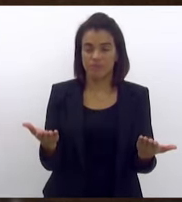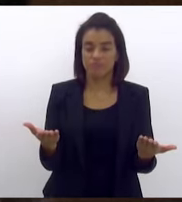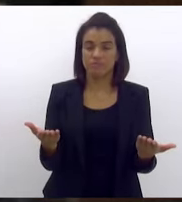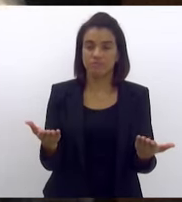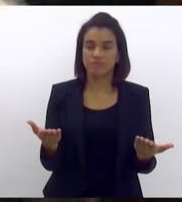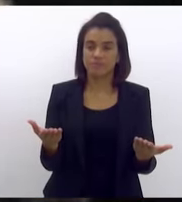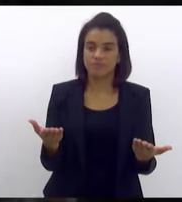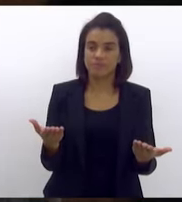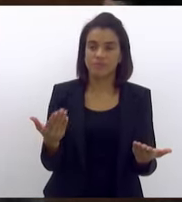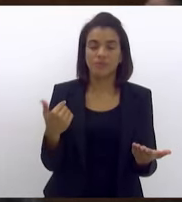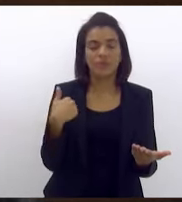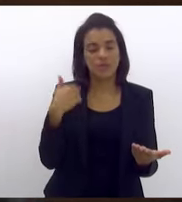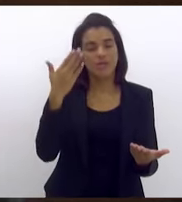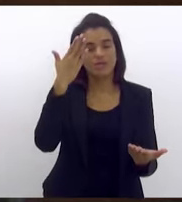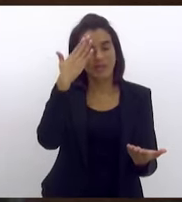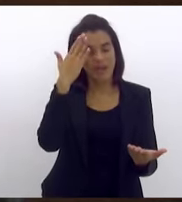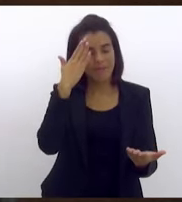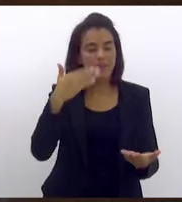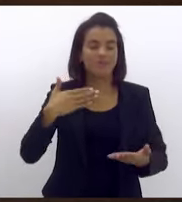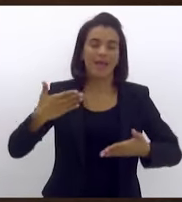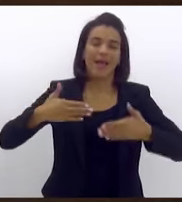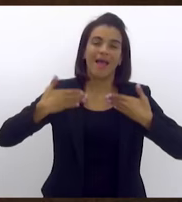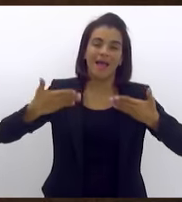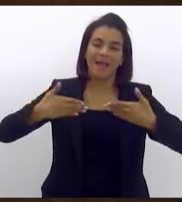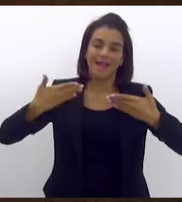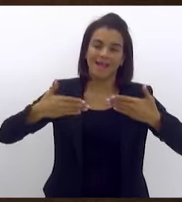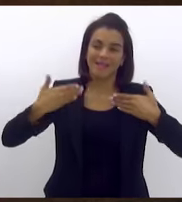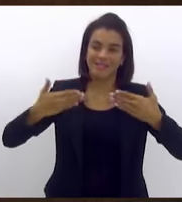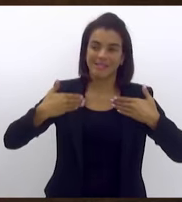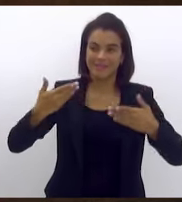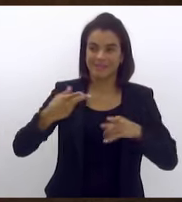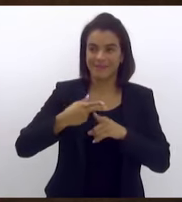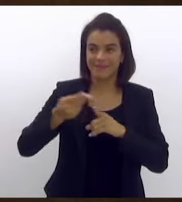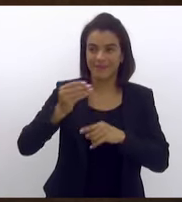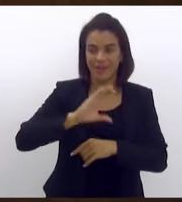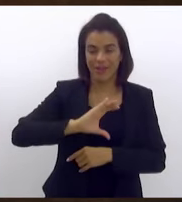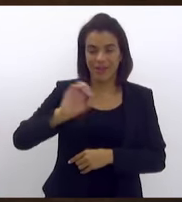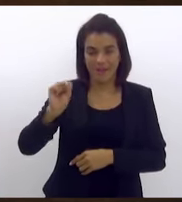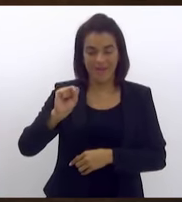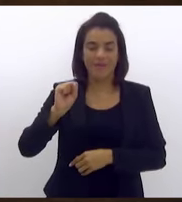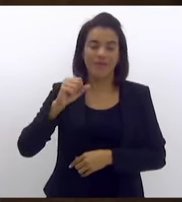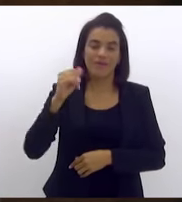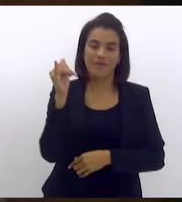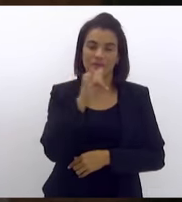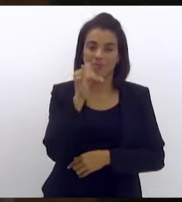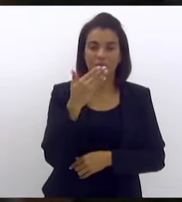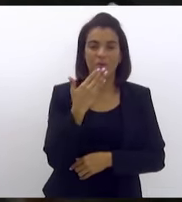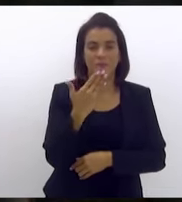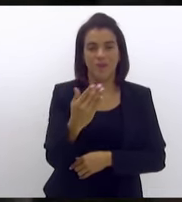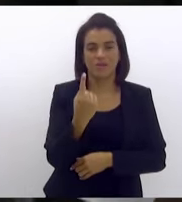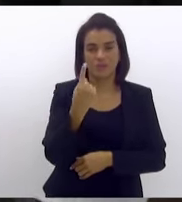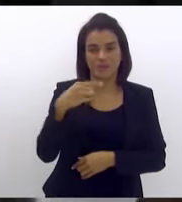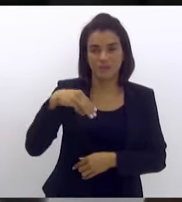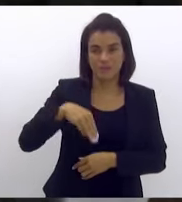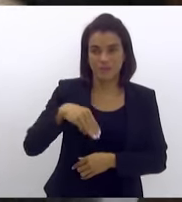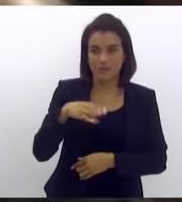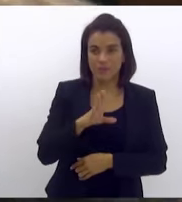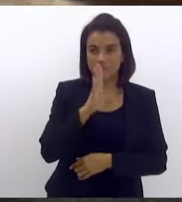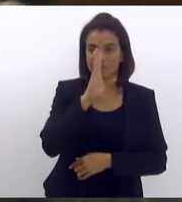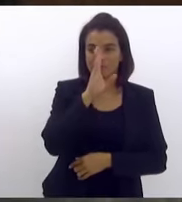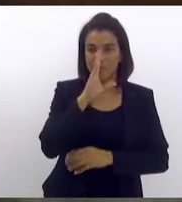apesar de toda a alegria da vitória do Fluminense, eu pediria ao senhor um minuto de silêncio